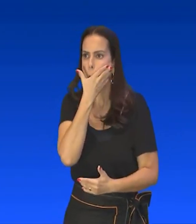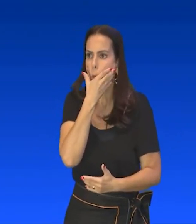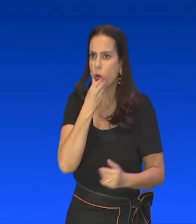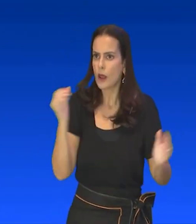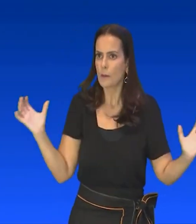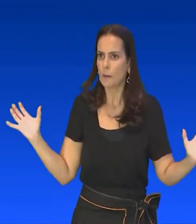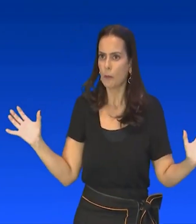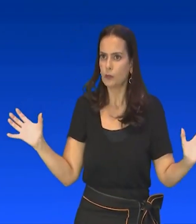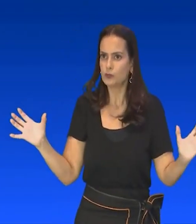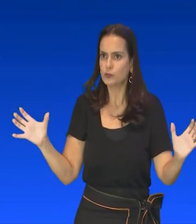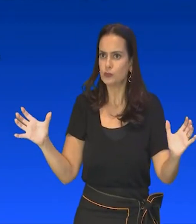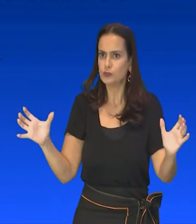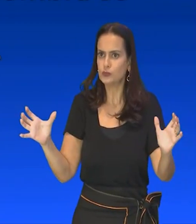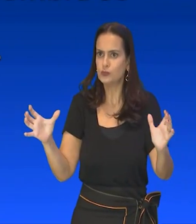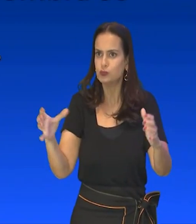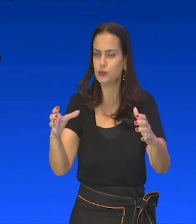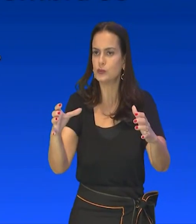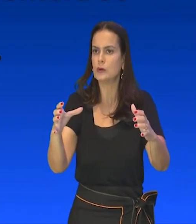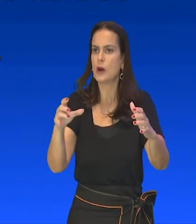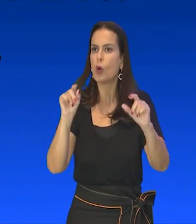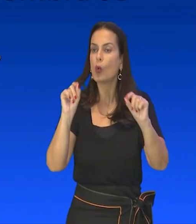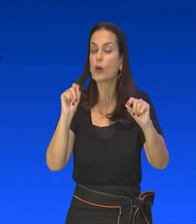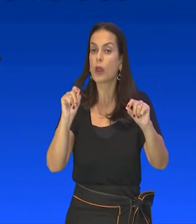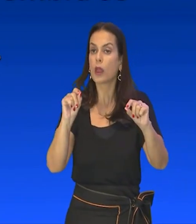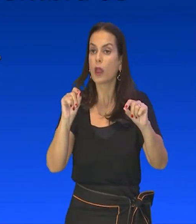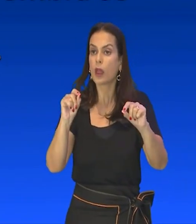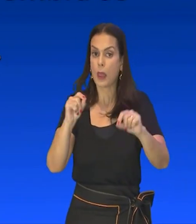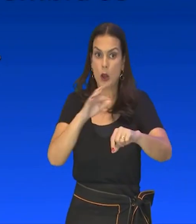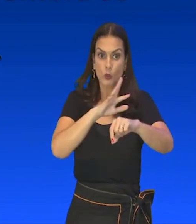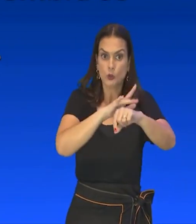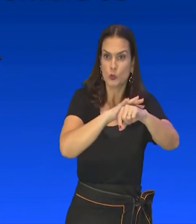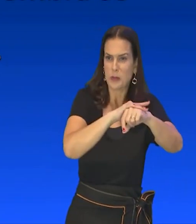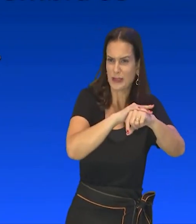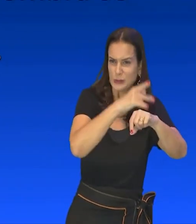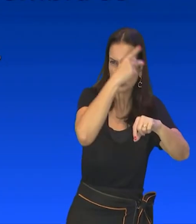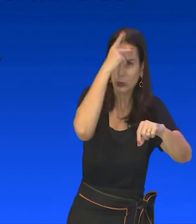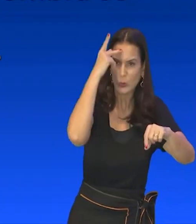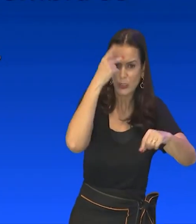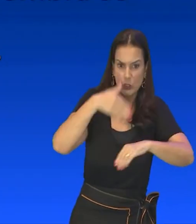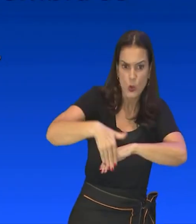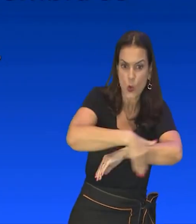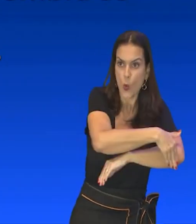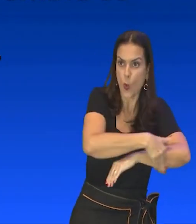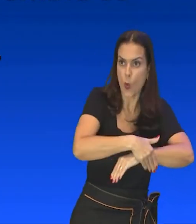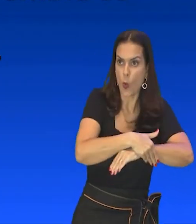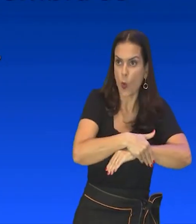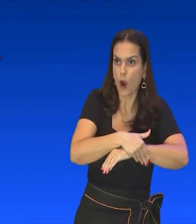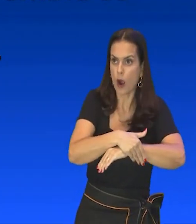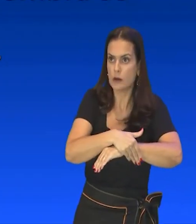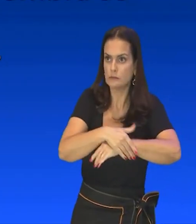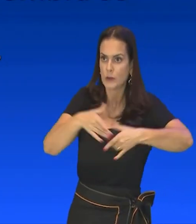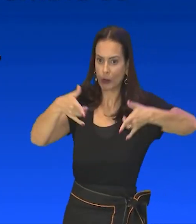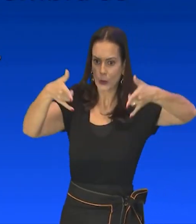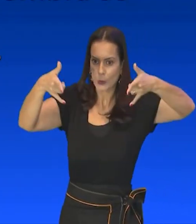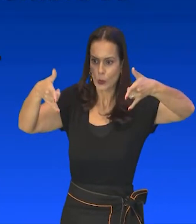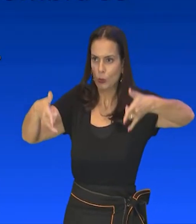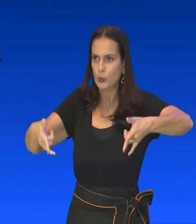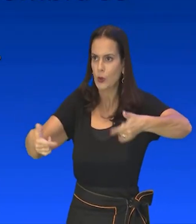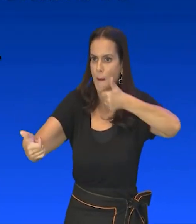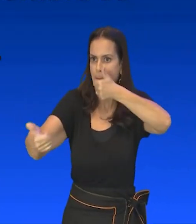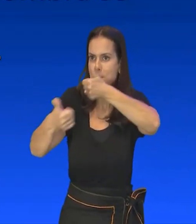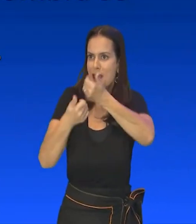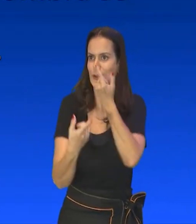Senhor, a ponto de se levarem os enfermos até pelas ruas e os colocarem sobre os leitos e